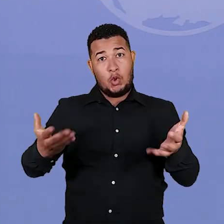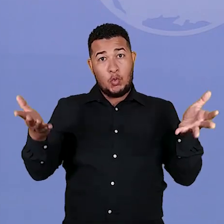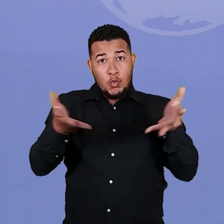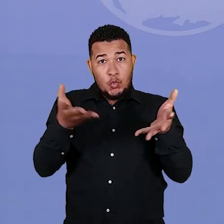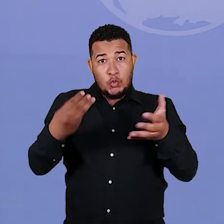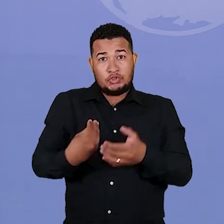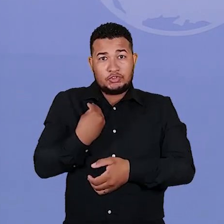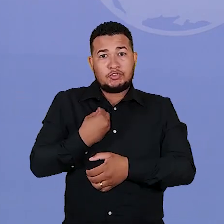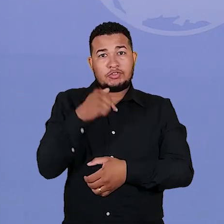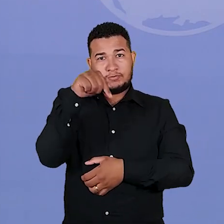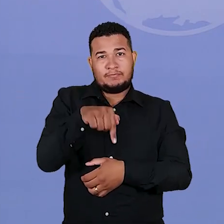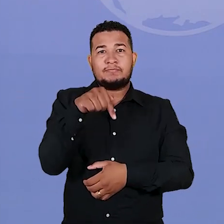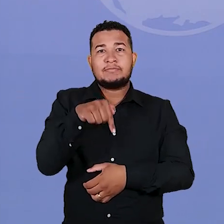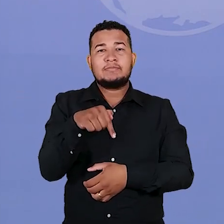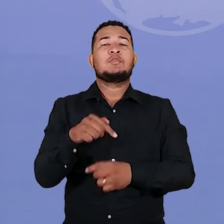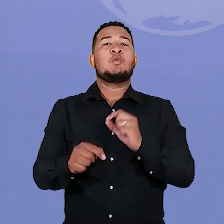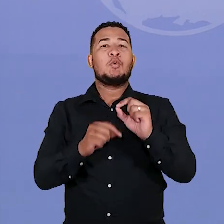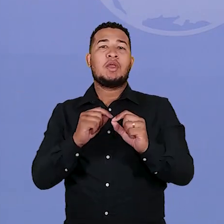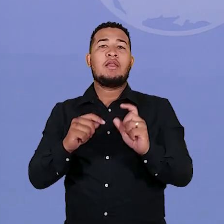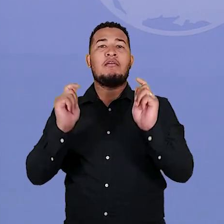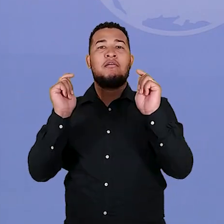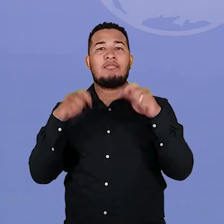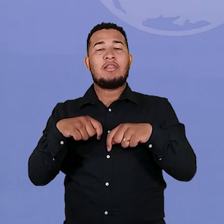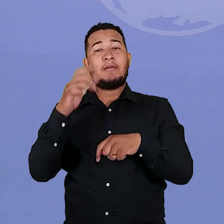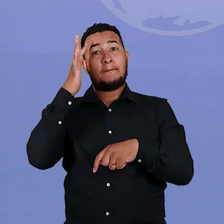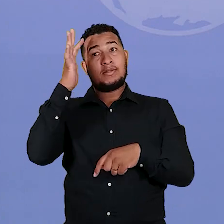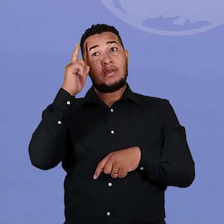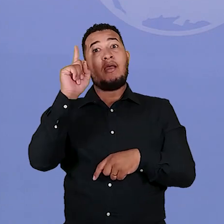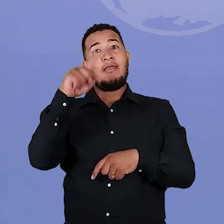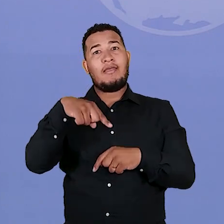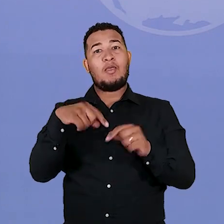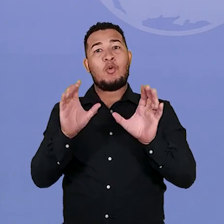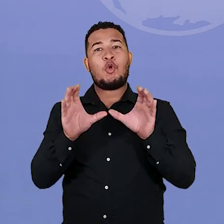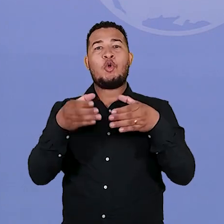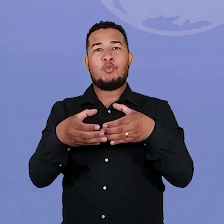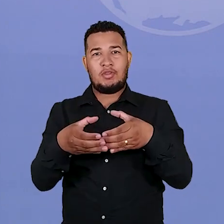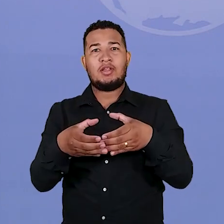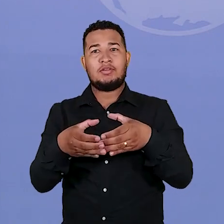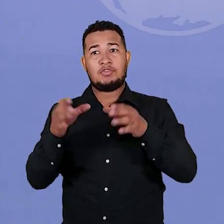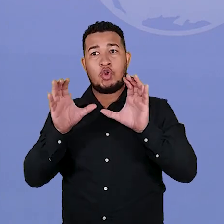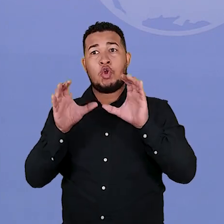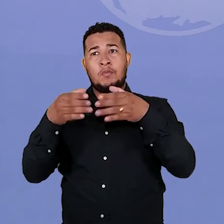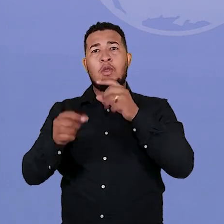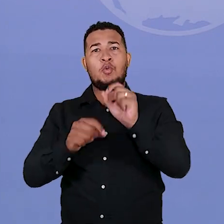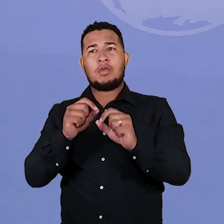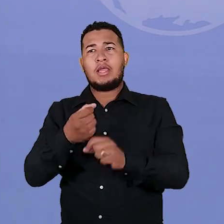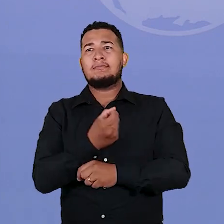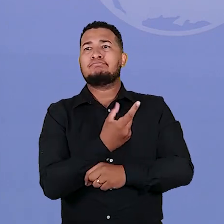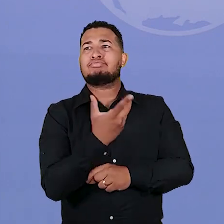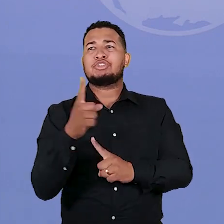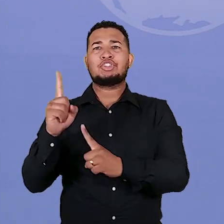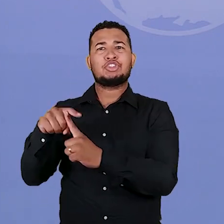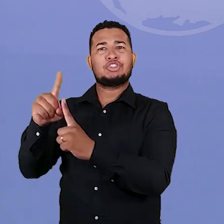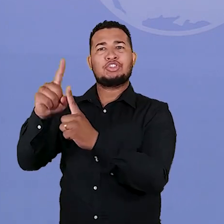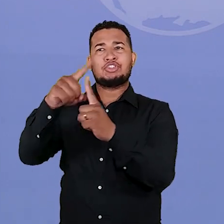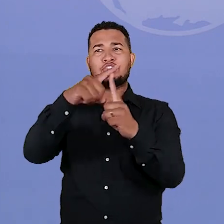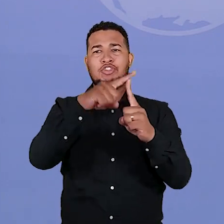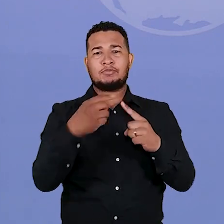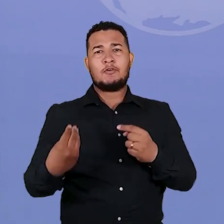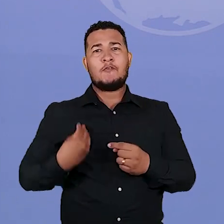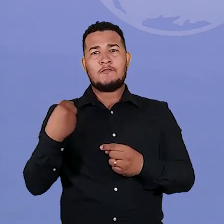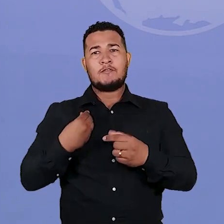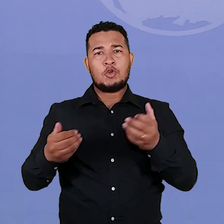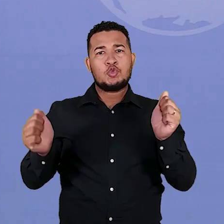que vivem agora no presente, a gente considera uma comunidade, várias